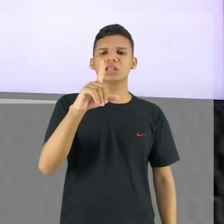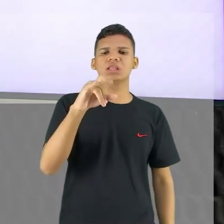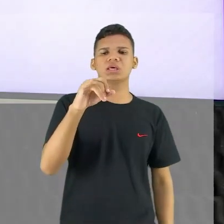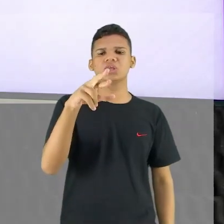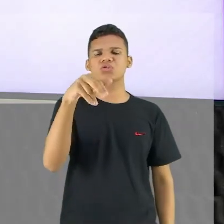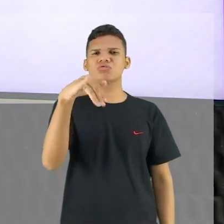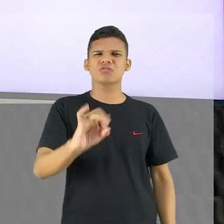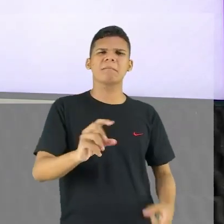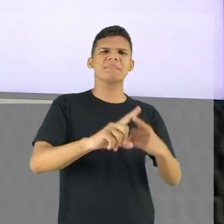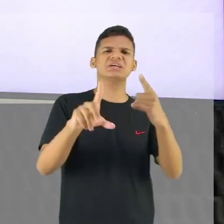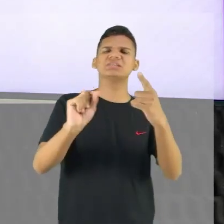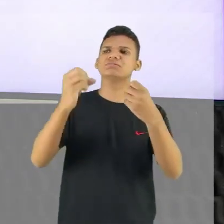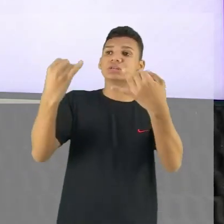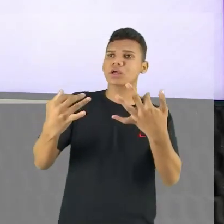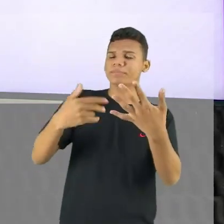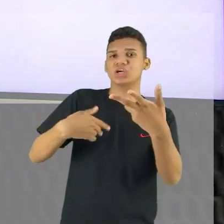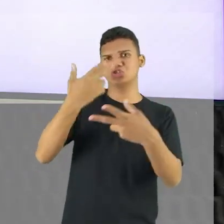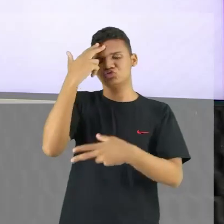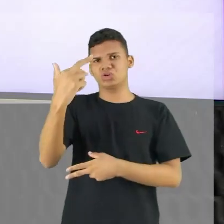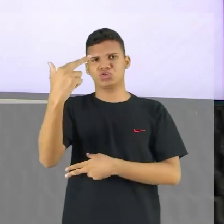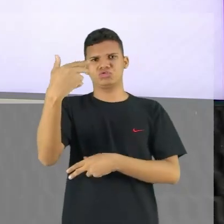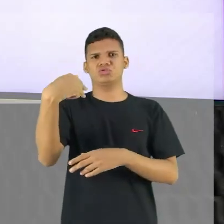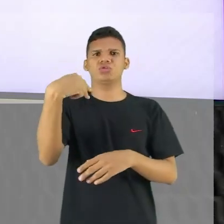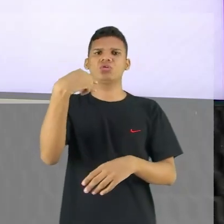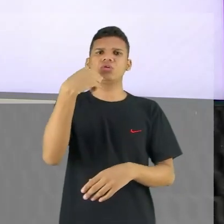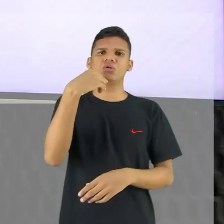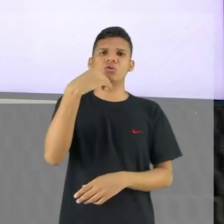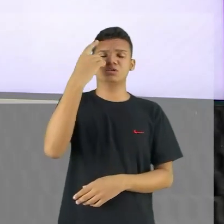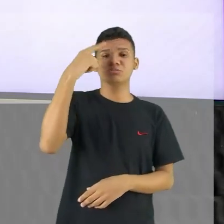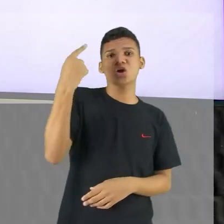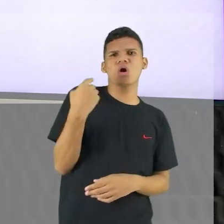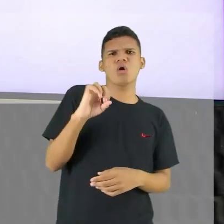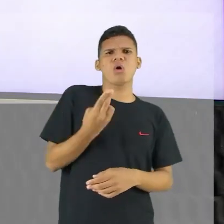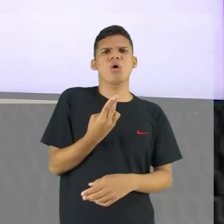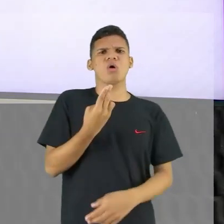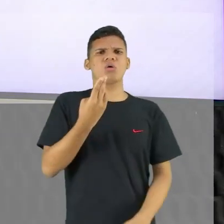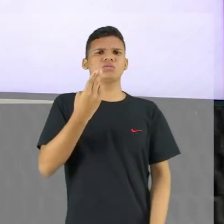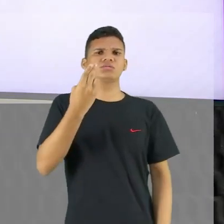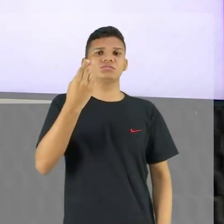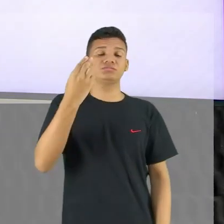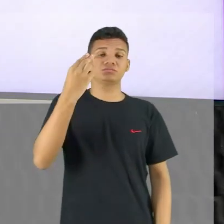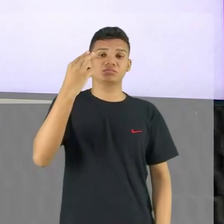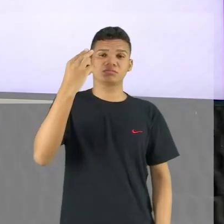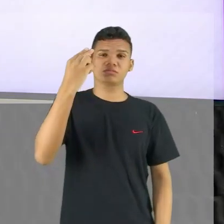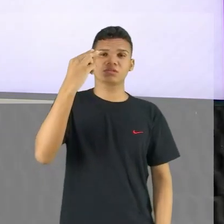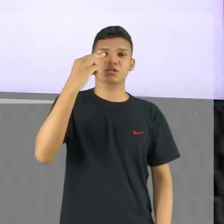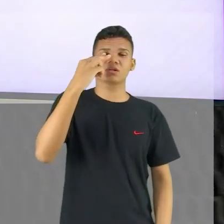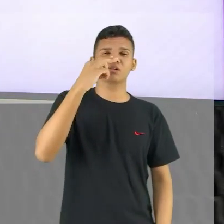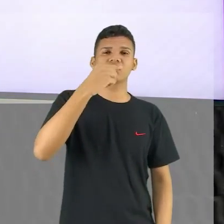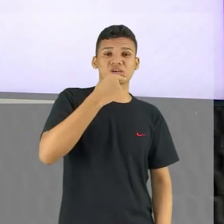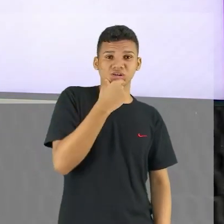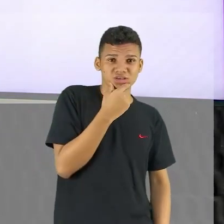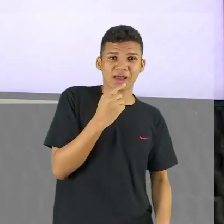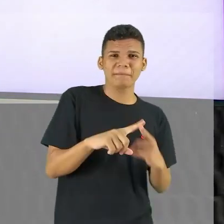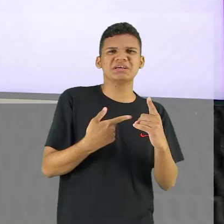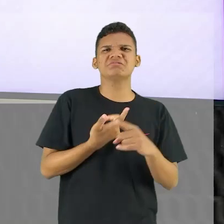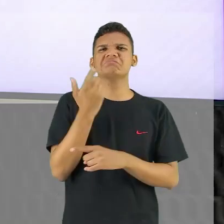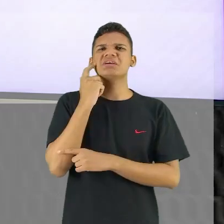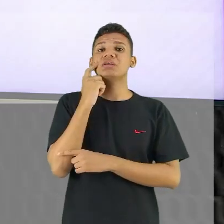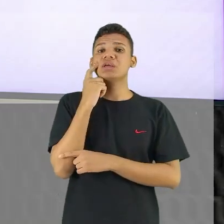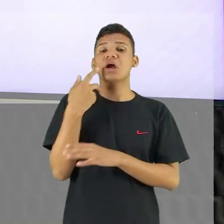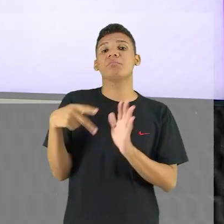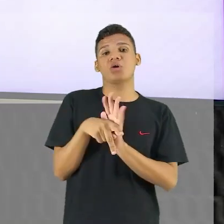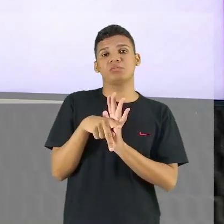resgate da história do espanhol e do inglês? Será que a convergência, ou seja, ele considera que essa junção dos dois é uma